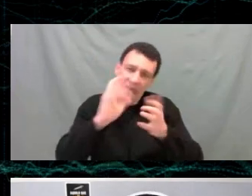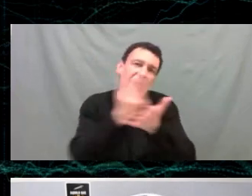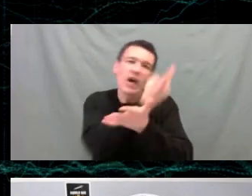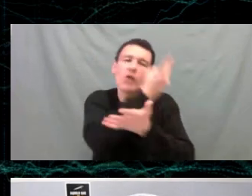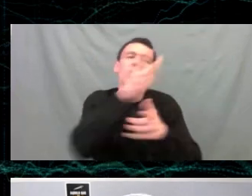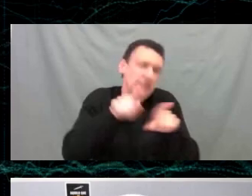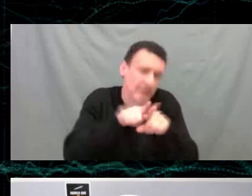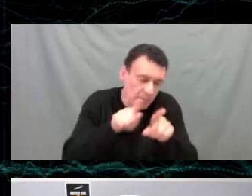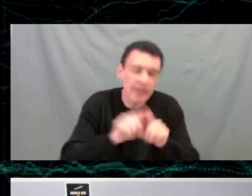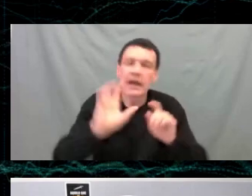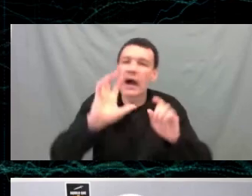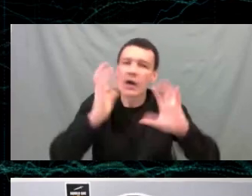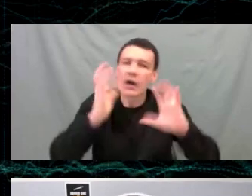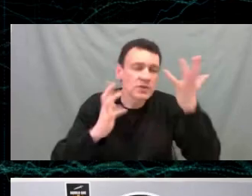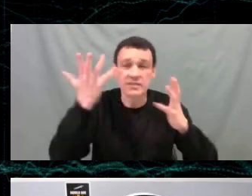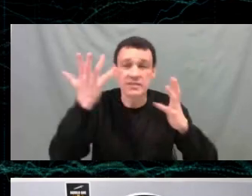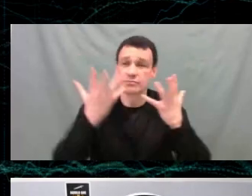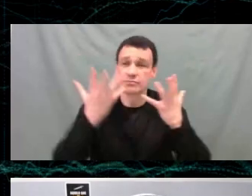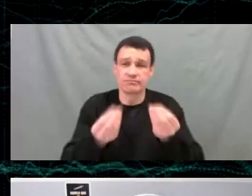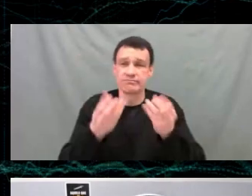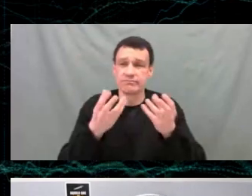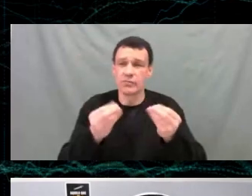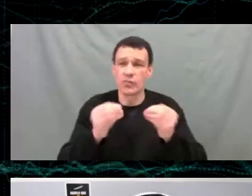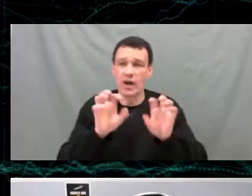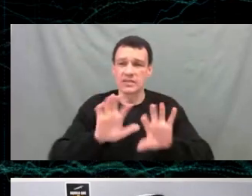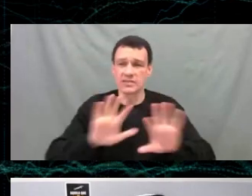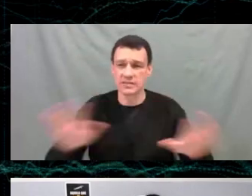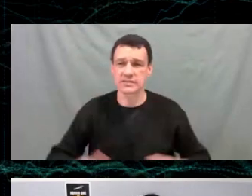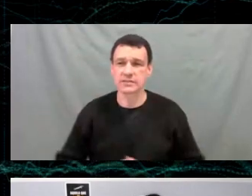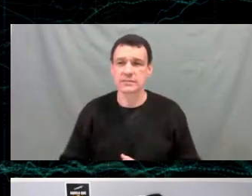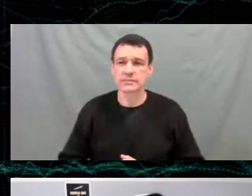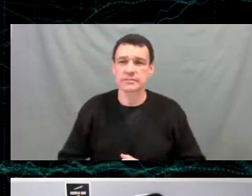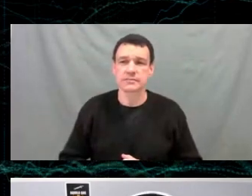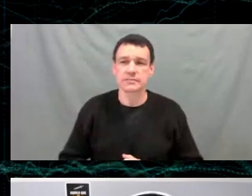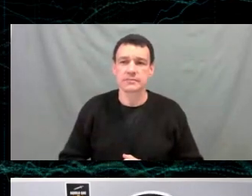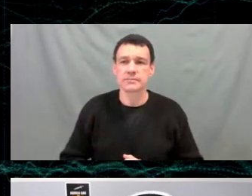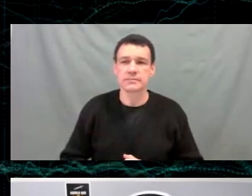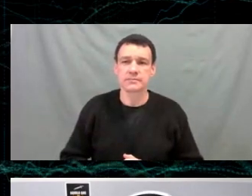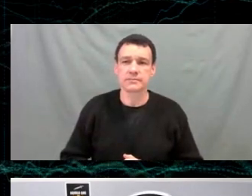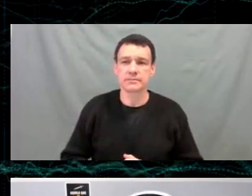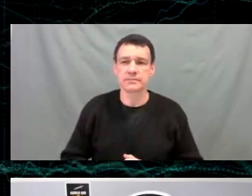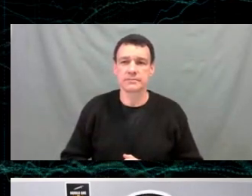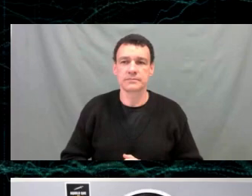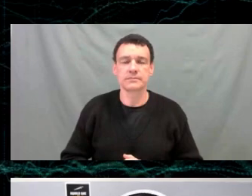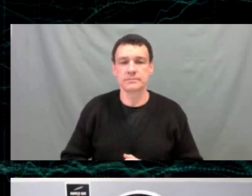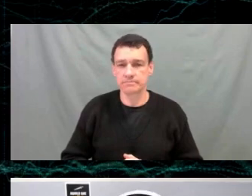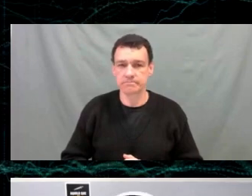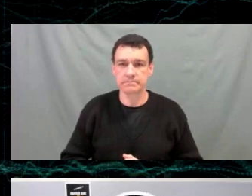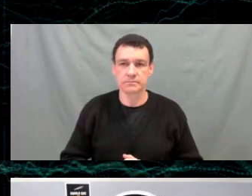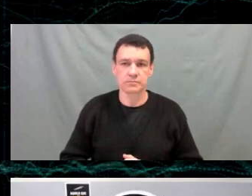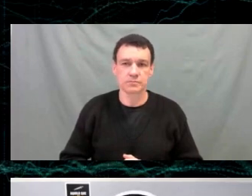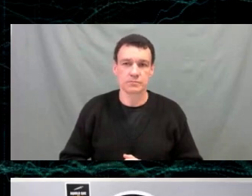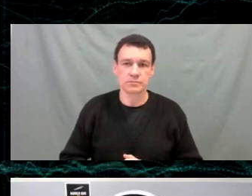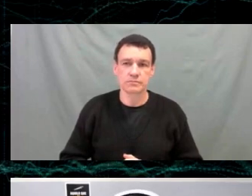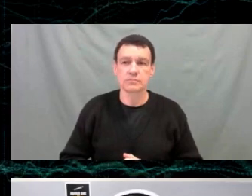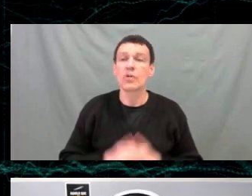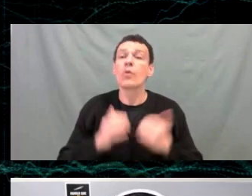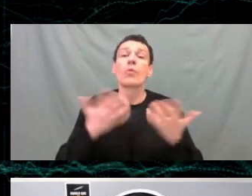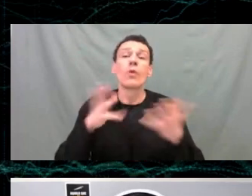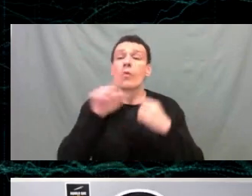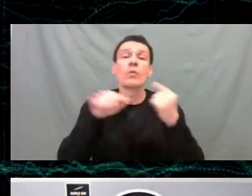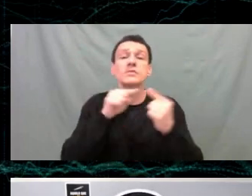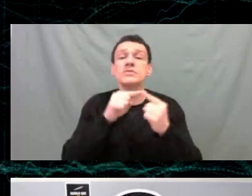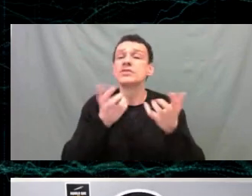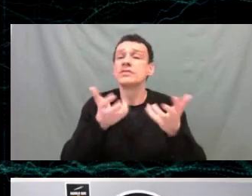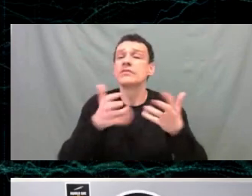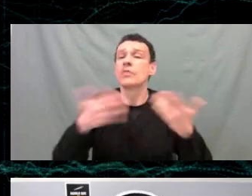acontece muito comumente em post-install de ZABBICs, tá? Então, qual que é a meta aqui? Então, o assunto que eu